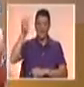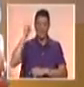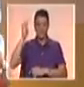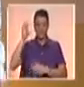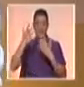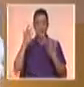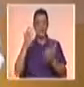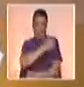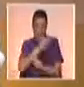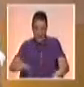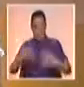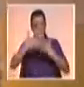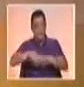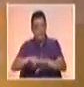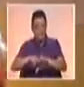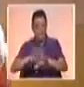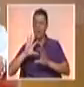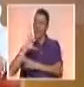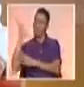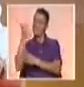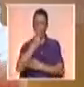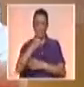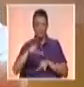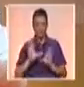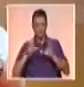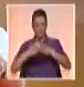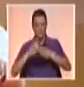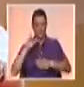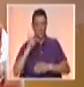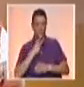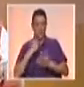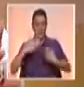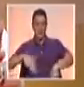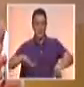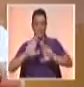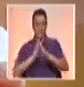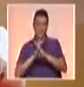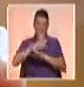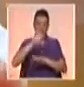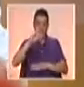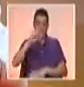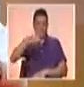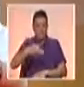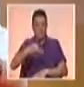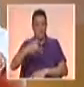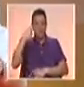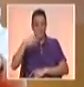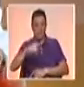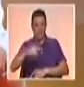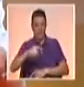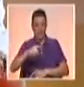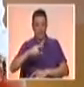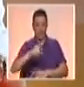se integrando nos seus ambientes, na sua comunidade, e não tinham grande acesso à língua gestual ainda, foram tendo, a nível do